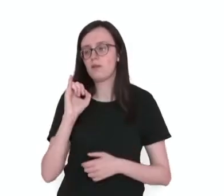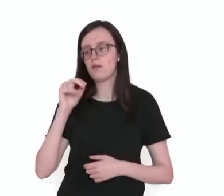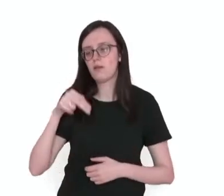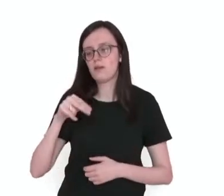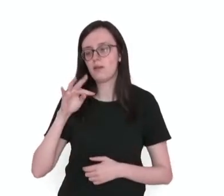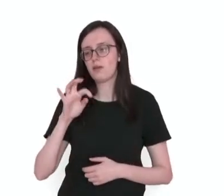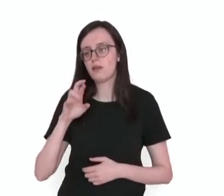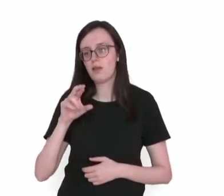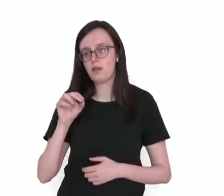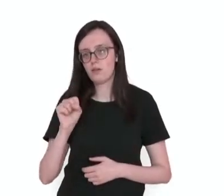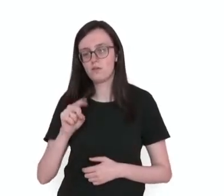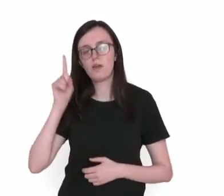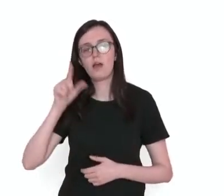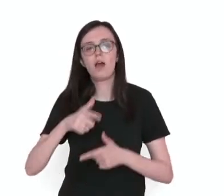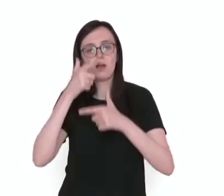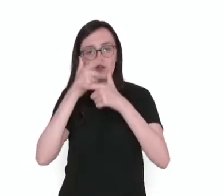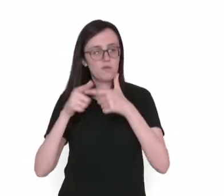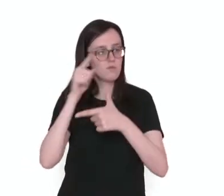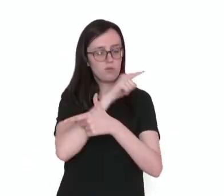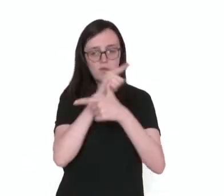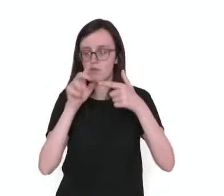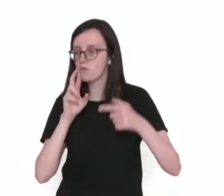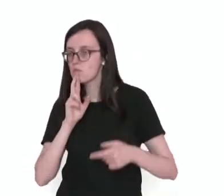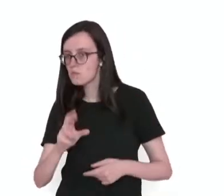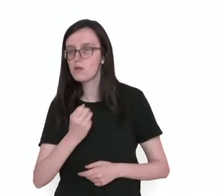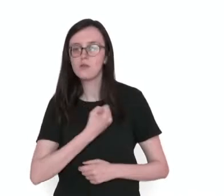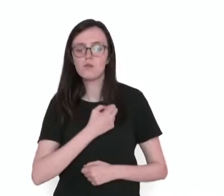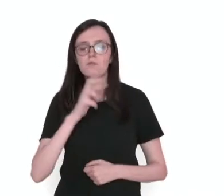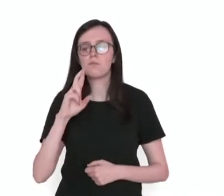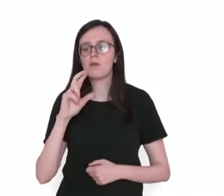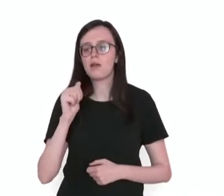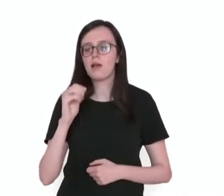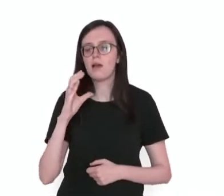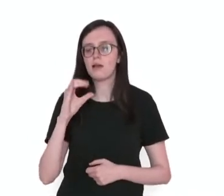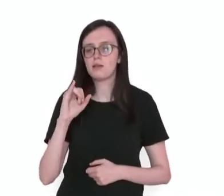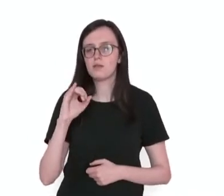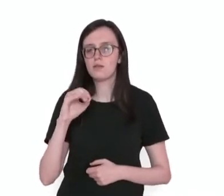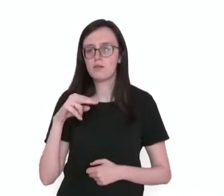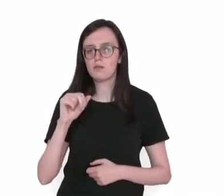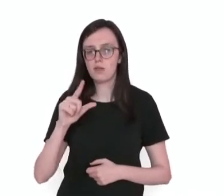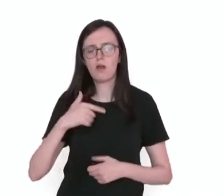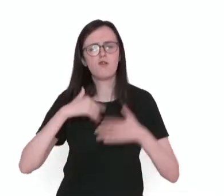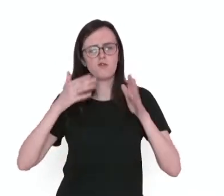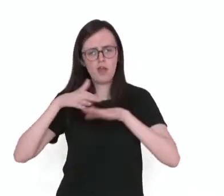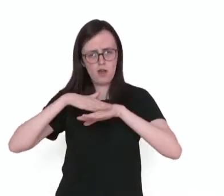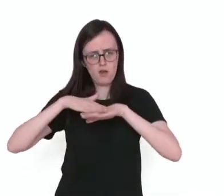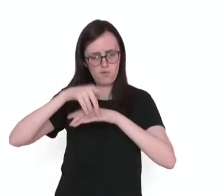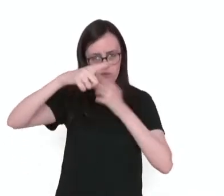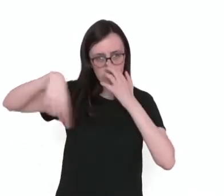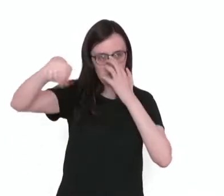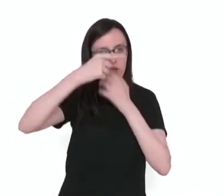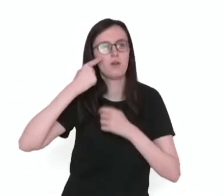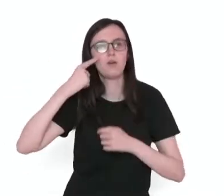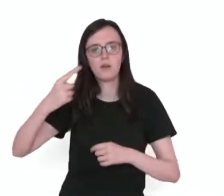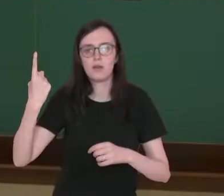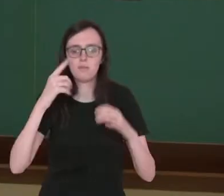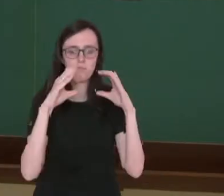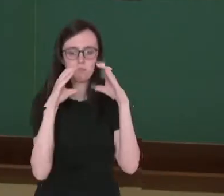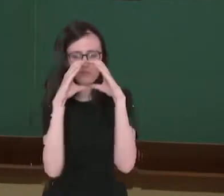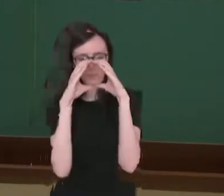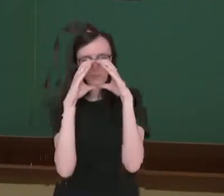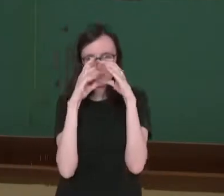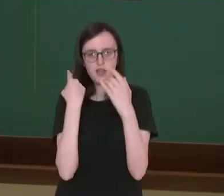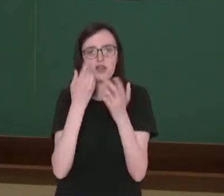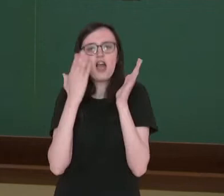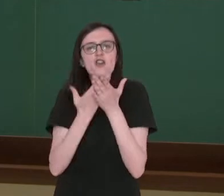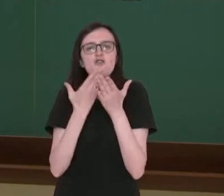inteiros, fazendo a divisão deles, vai dar um racional. Aquilo que eu já tinha conversado com vocês. O primeiro conjunto que a gente trabalhou